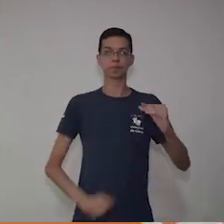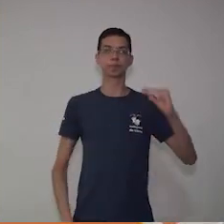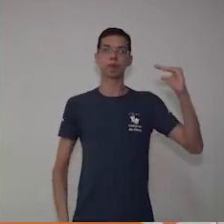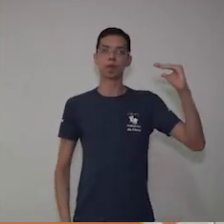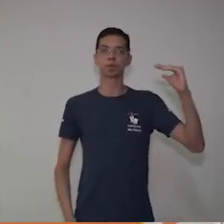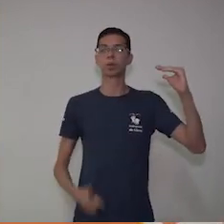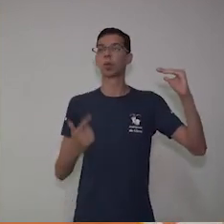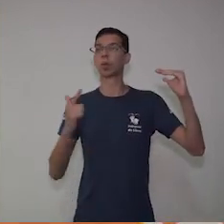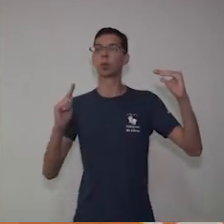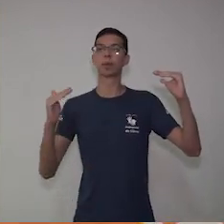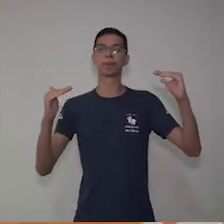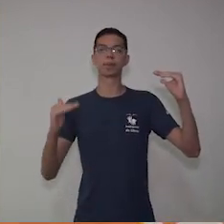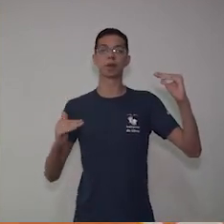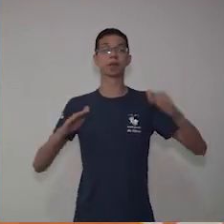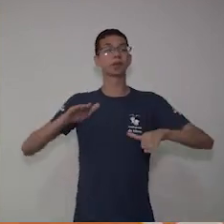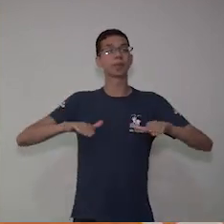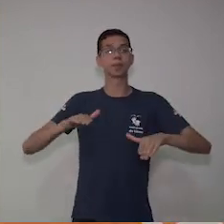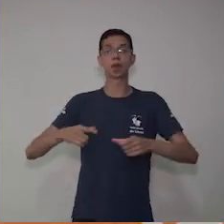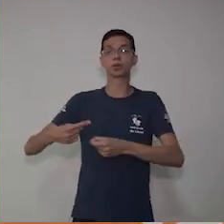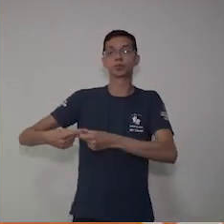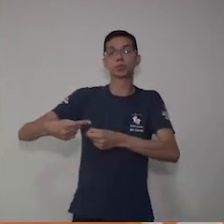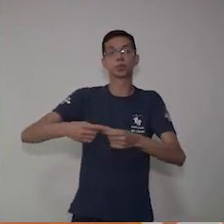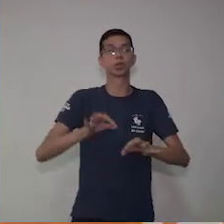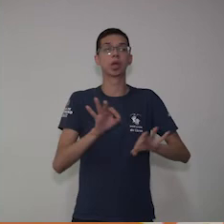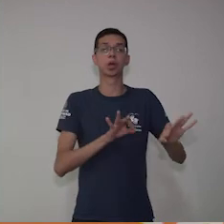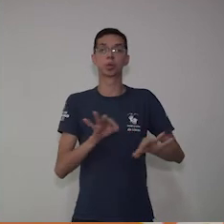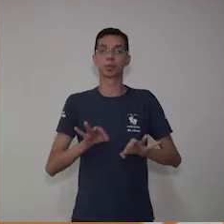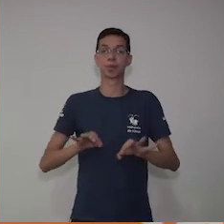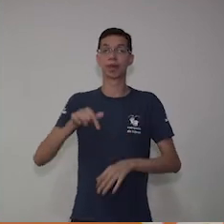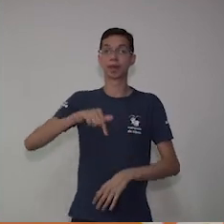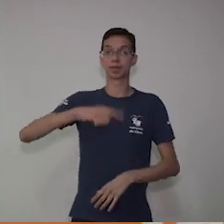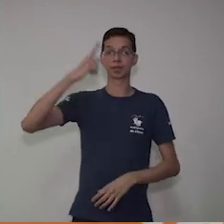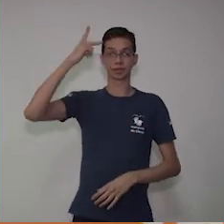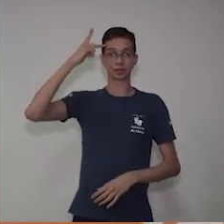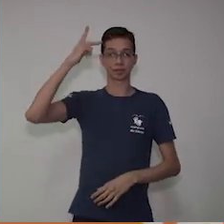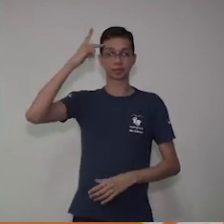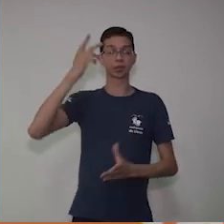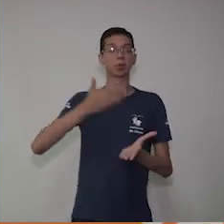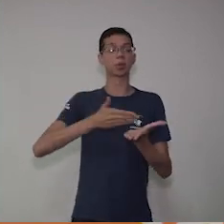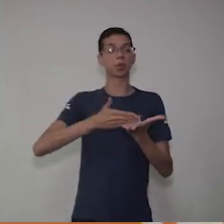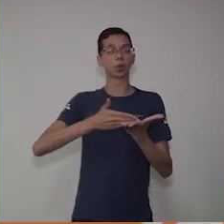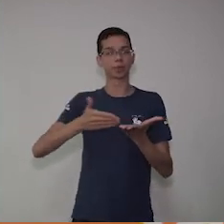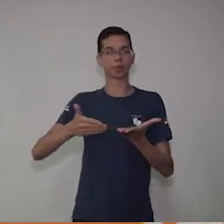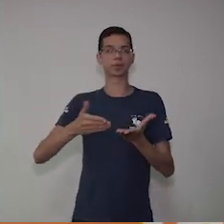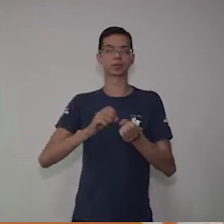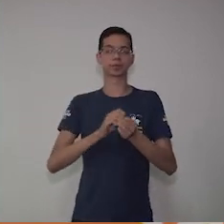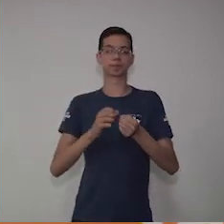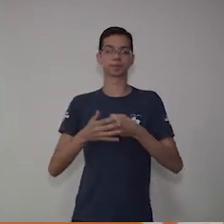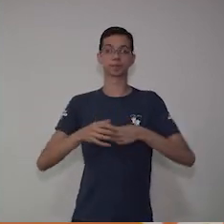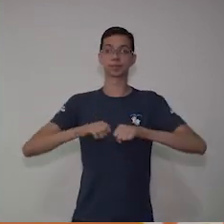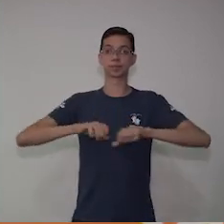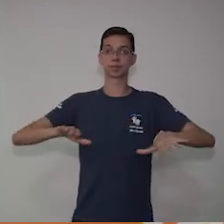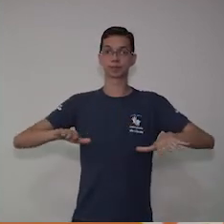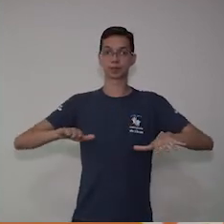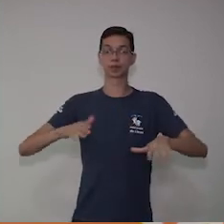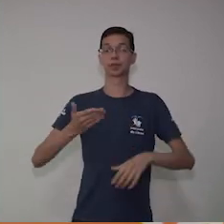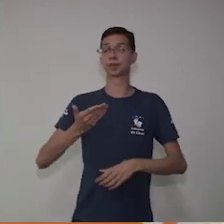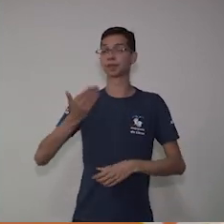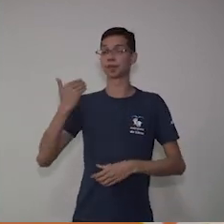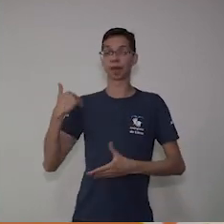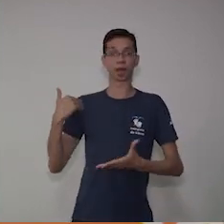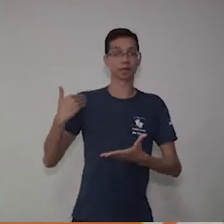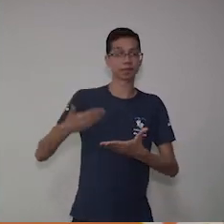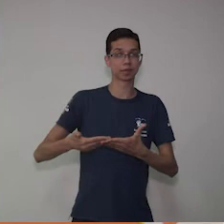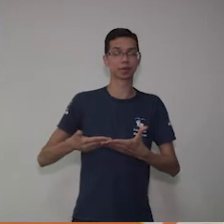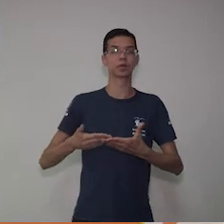município. Aqui na cidade de São Paulo, desde o início da pandemia, ninguém ficou